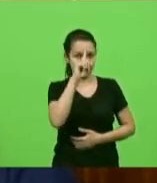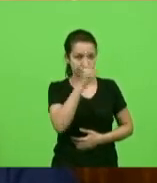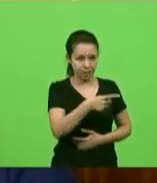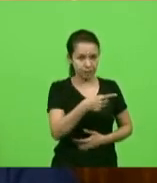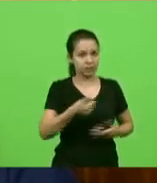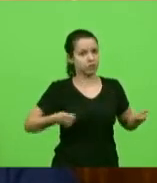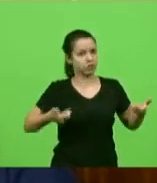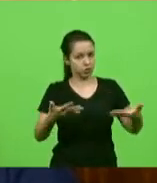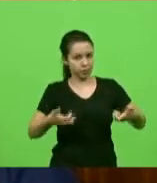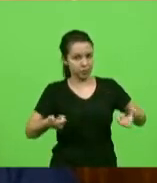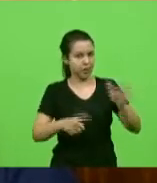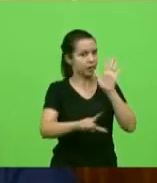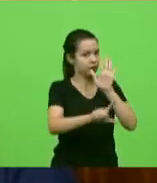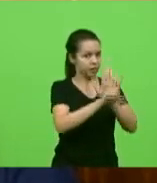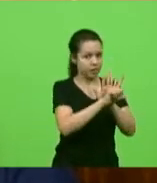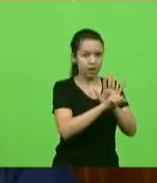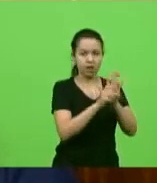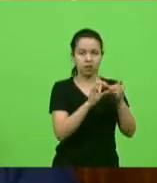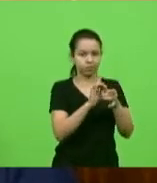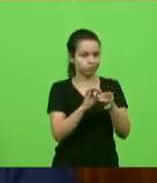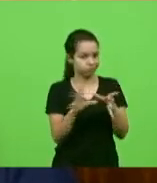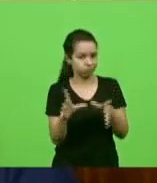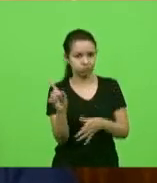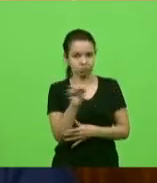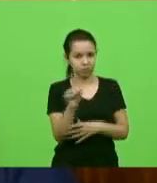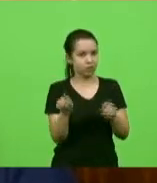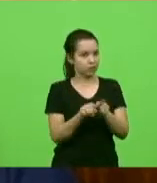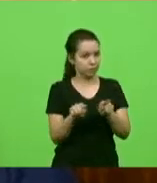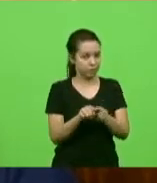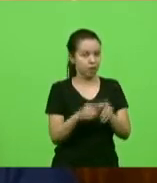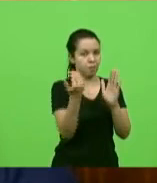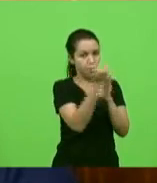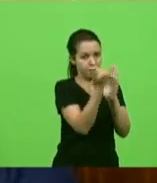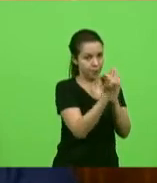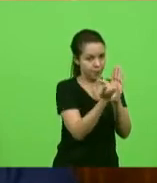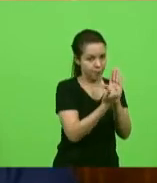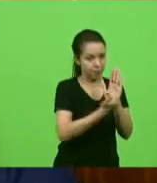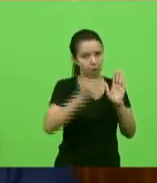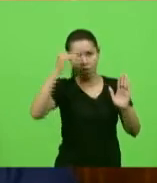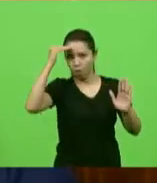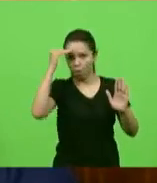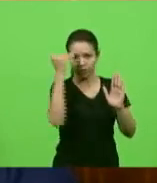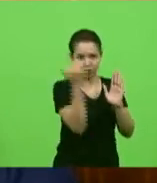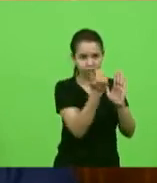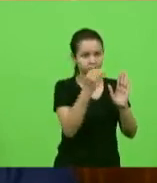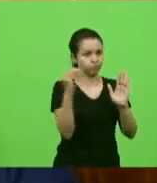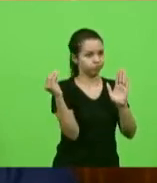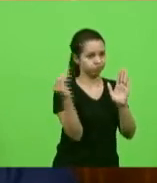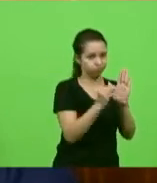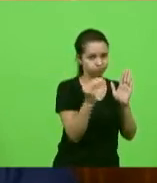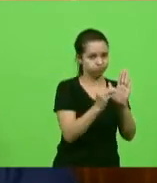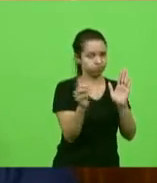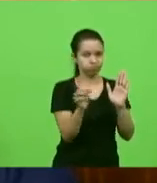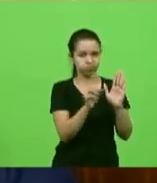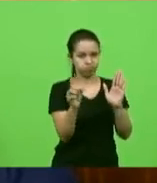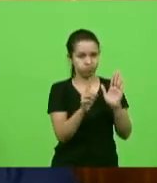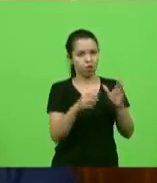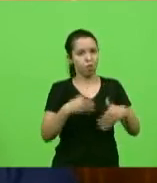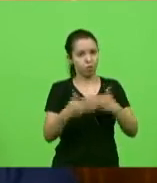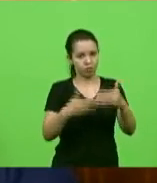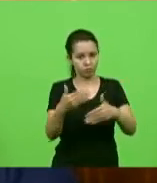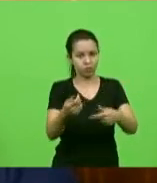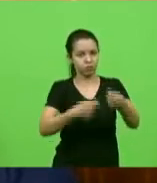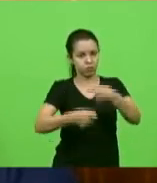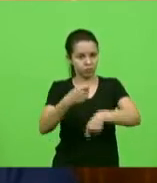não autorizadas por lei e sem observação às prescrições legais no que tange ao procedimento administrativo